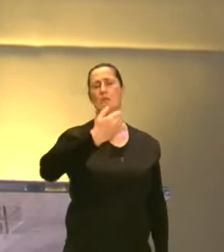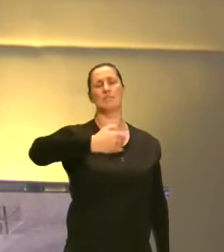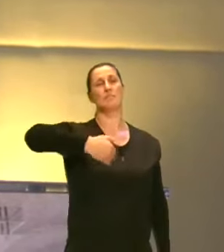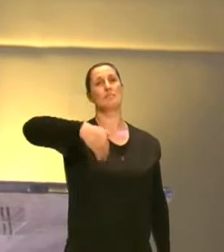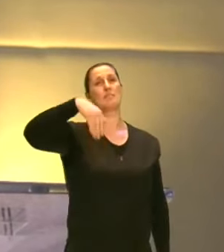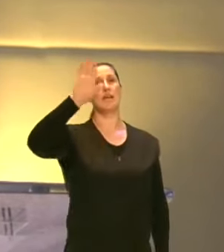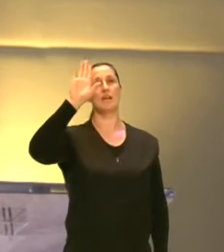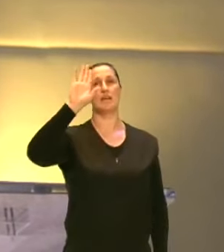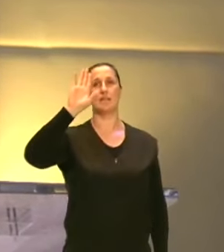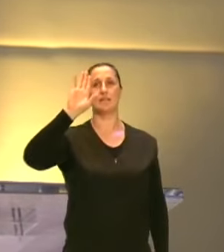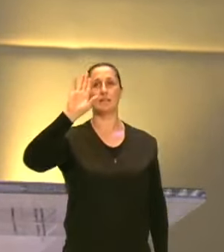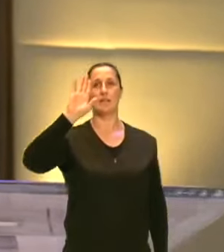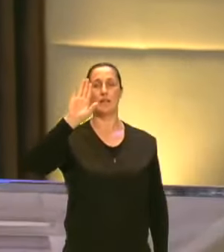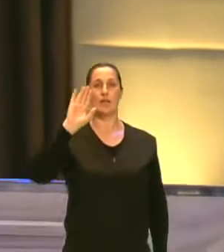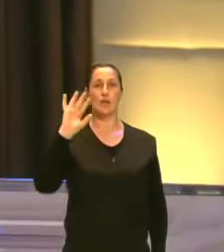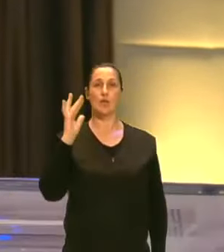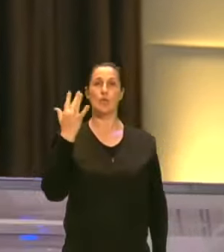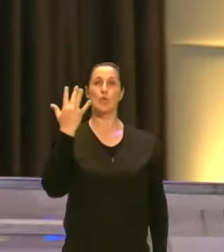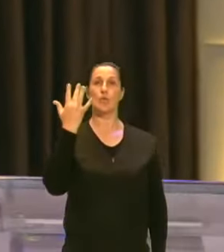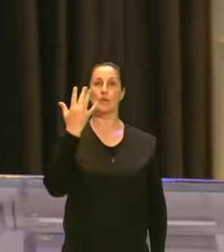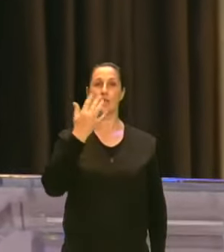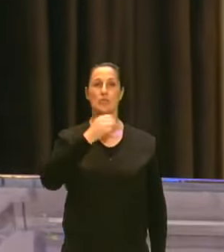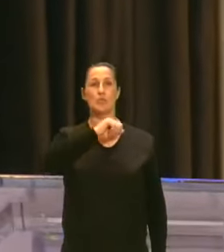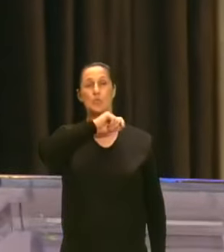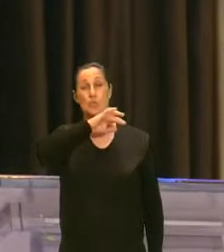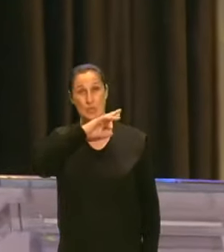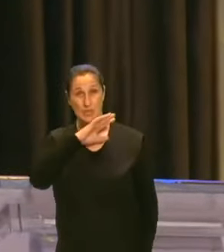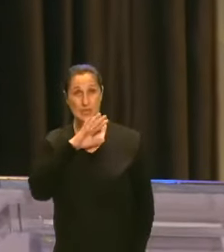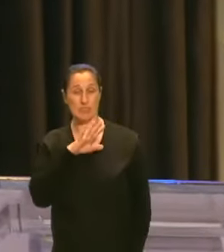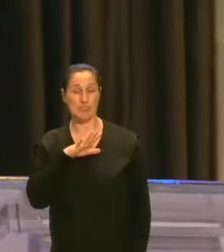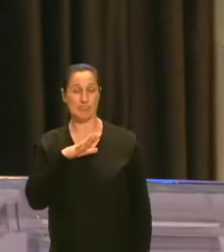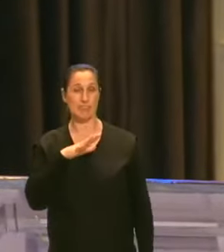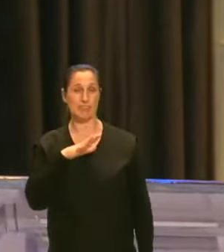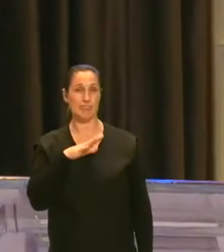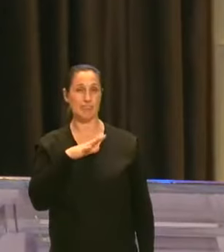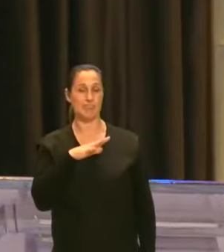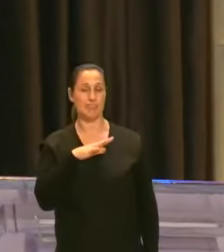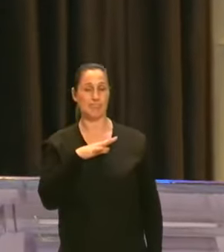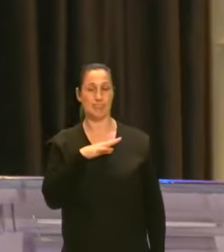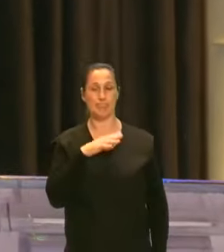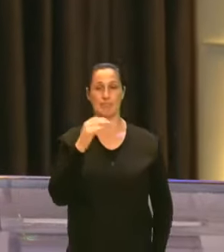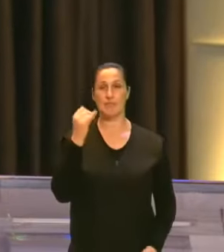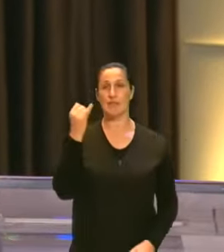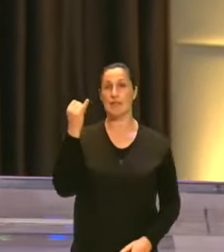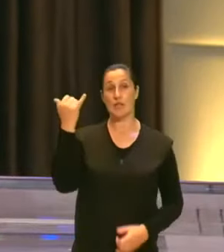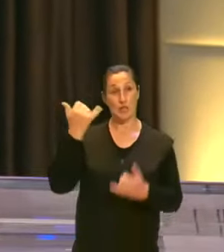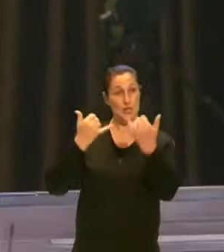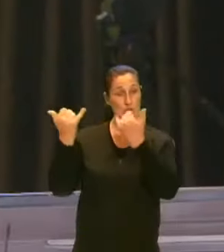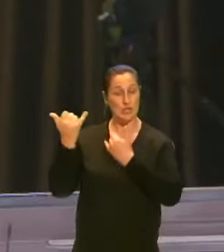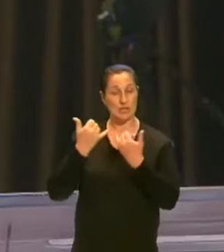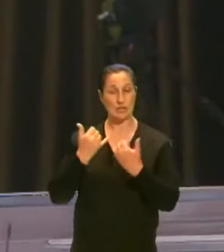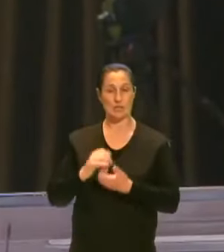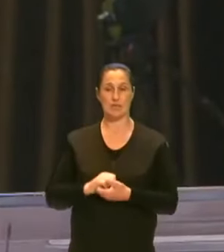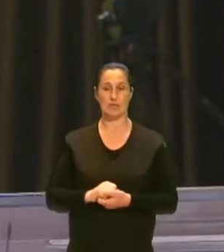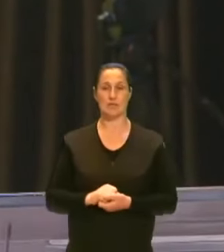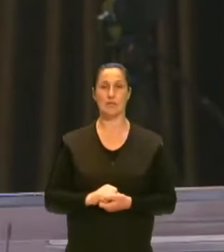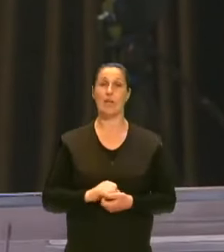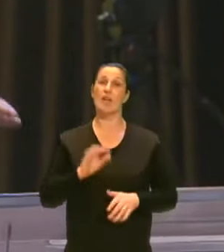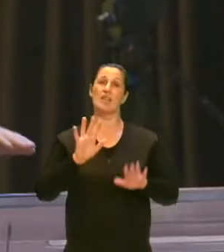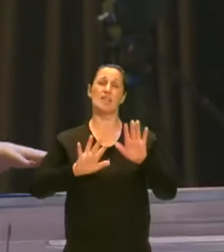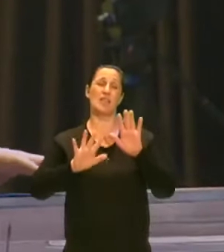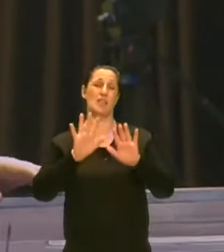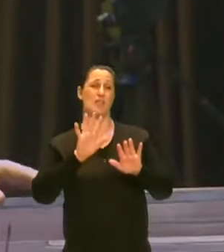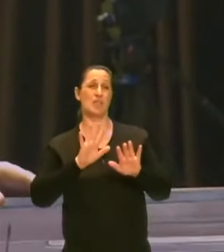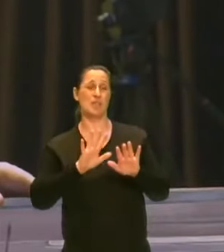É que quando vem as más notícias, Deus envia a segurança dele como aquele médico. E talvez quando você não está vendo